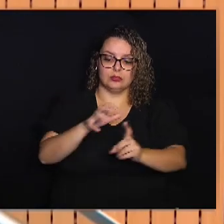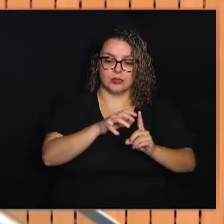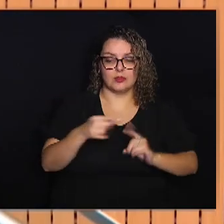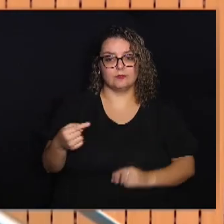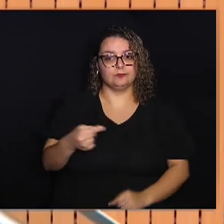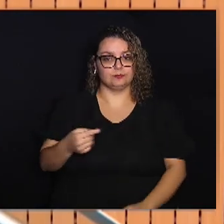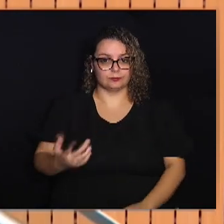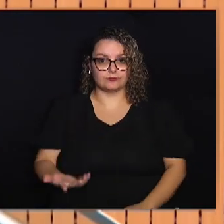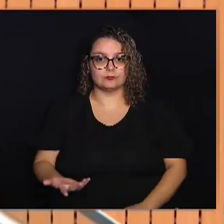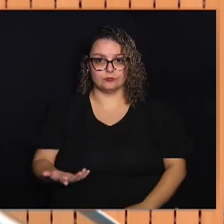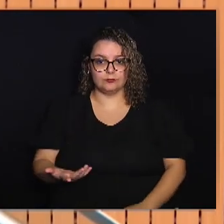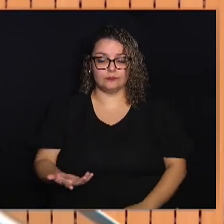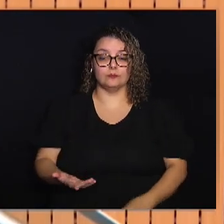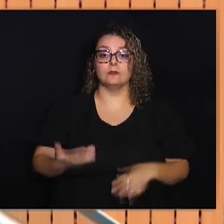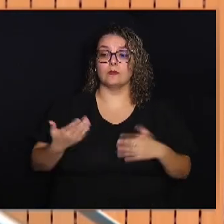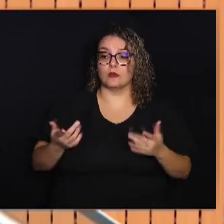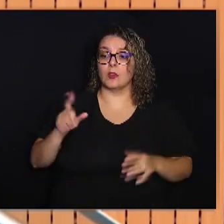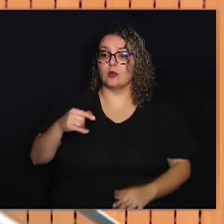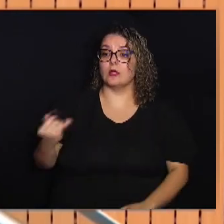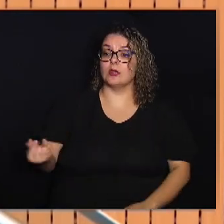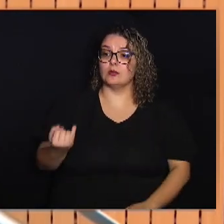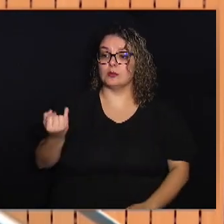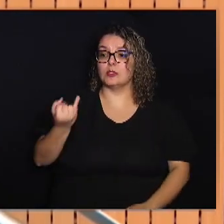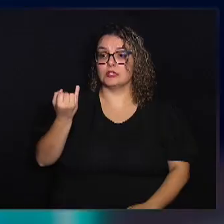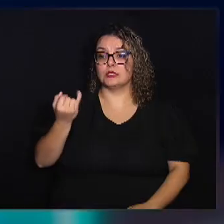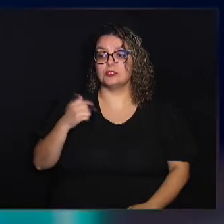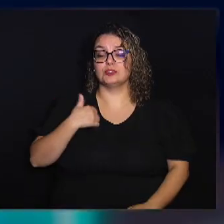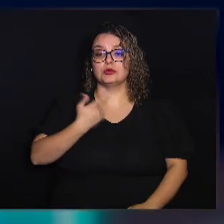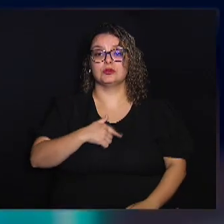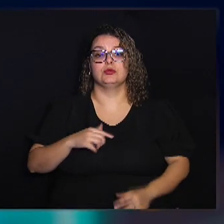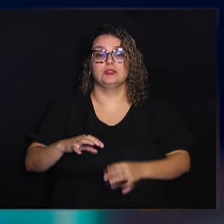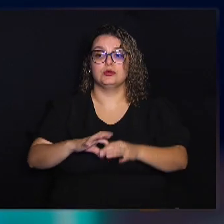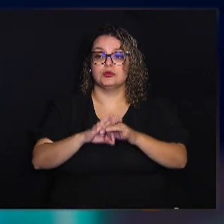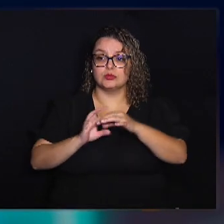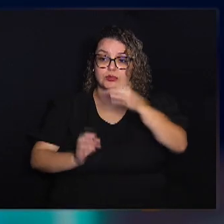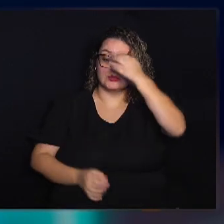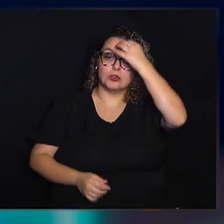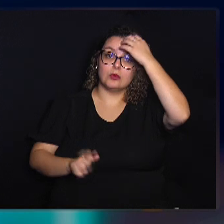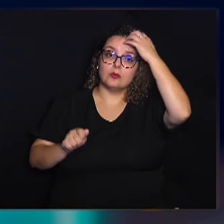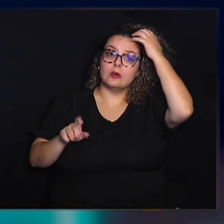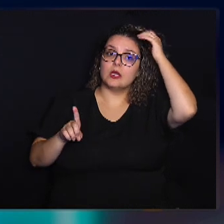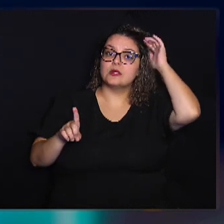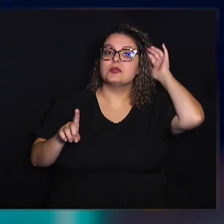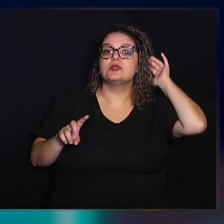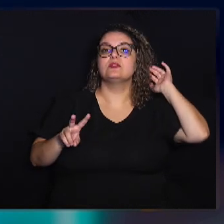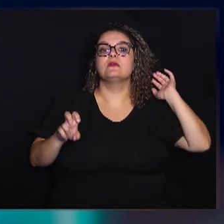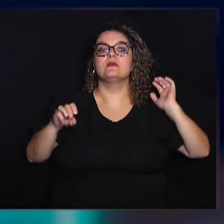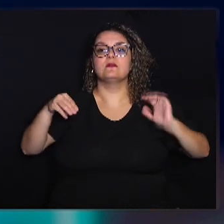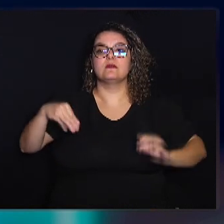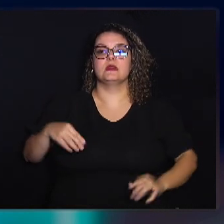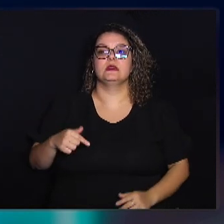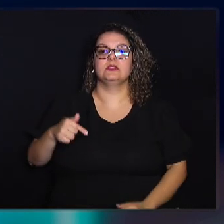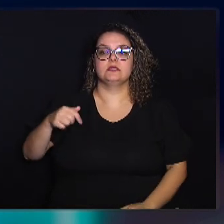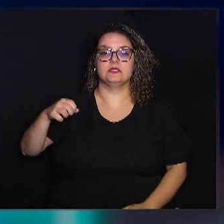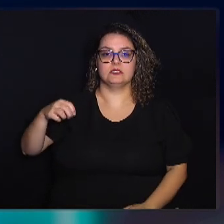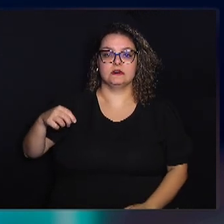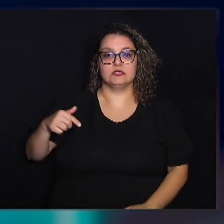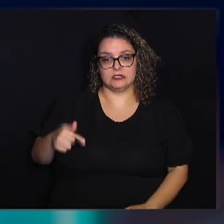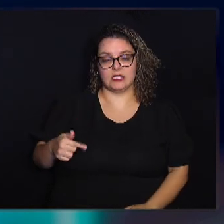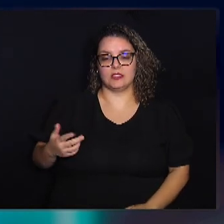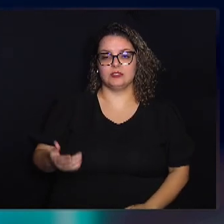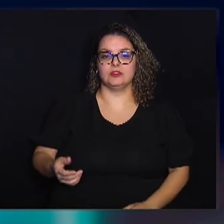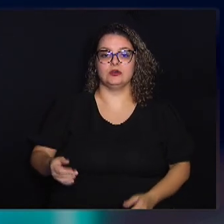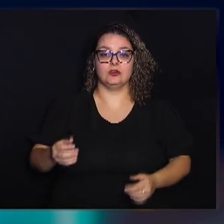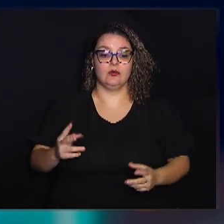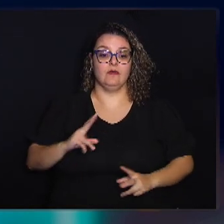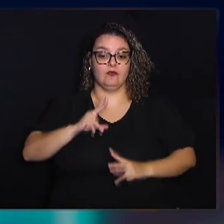termina sendo afetada. Então é importante que a gente se una. O Advent 7 tem a finalidade de fortalecer e divulgar